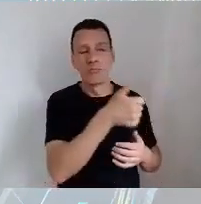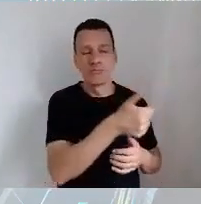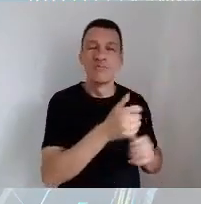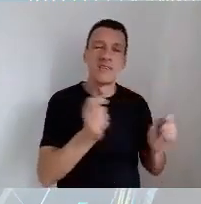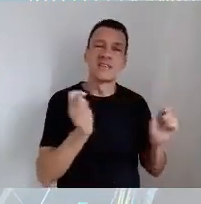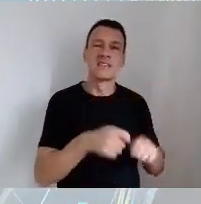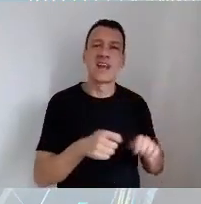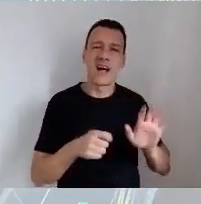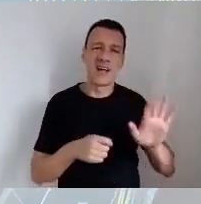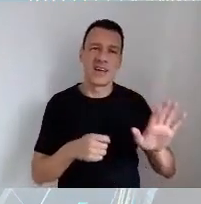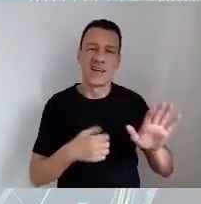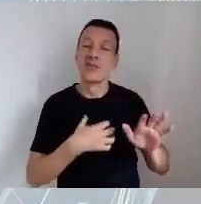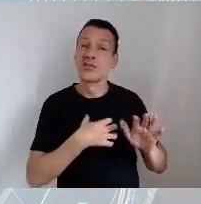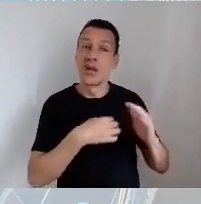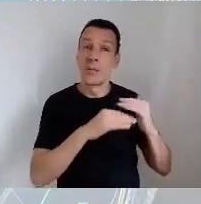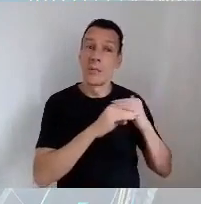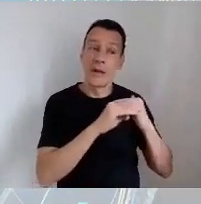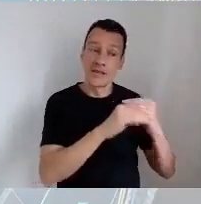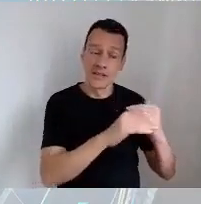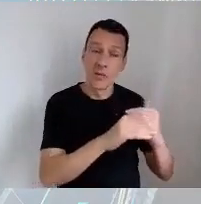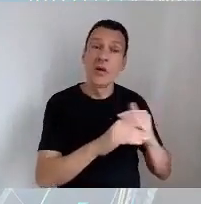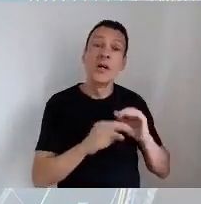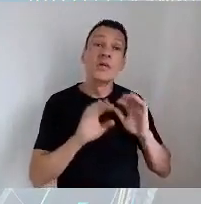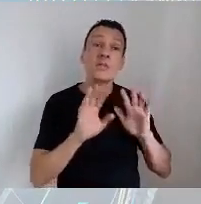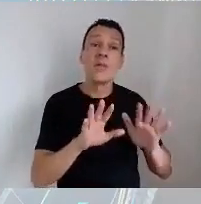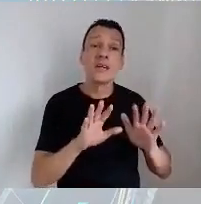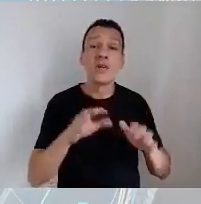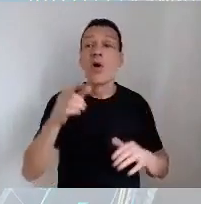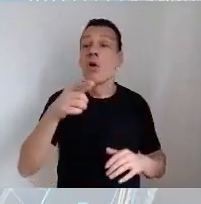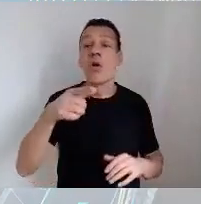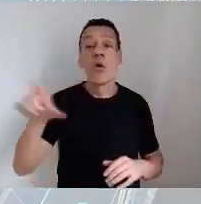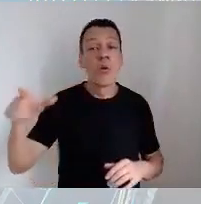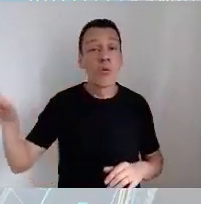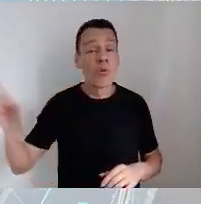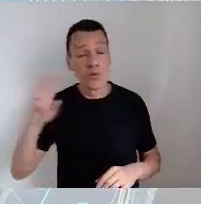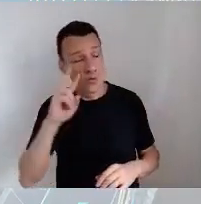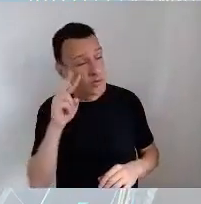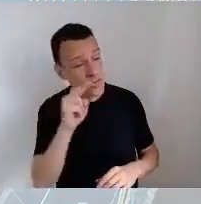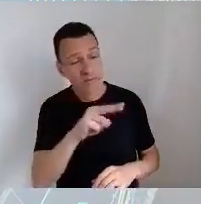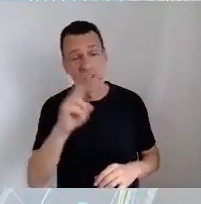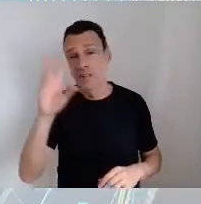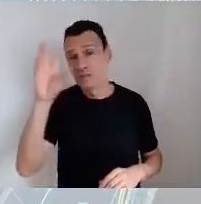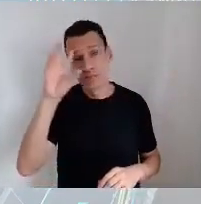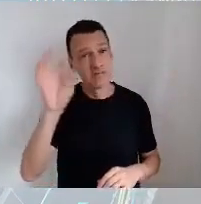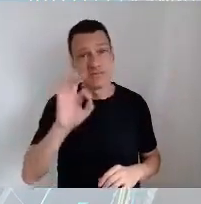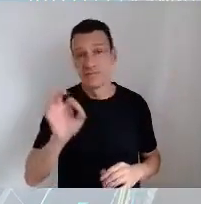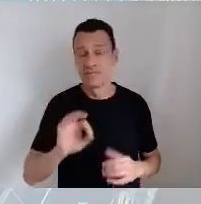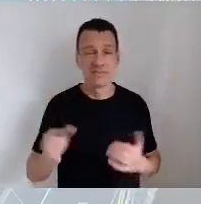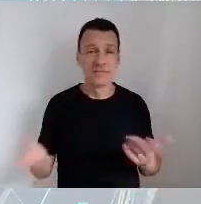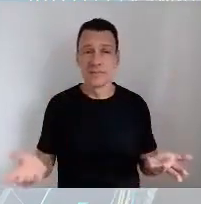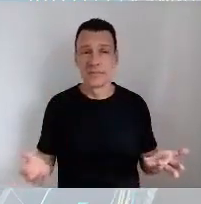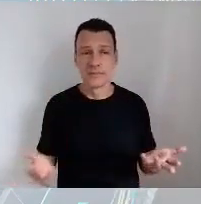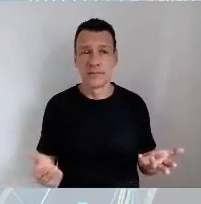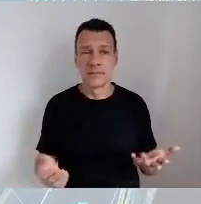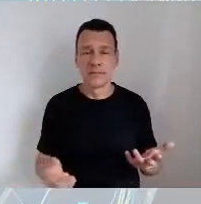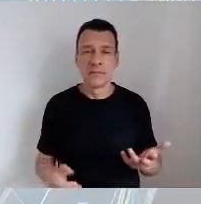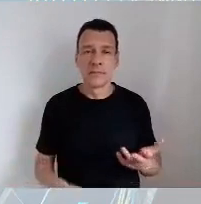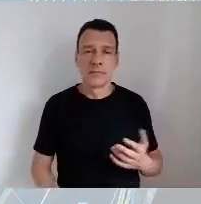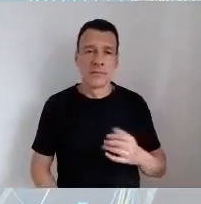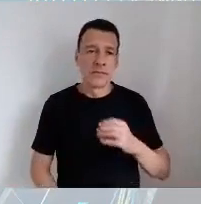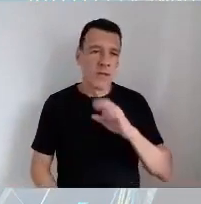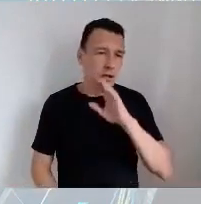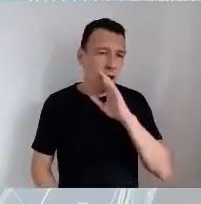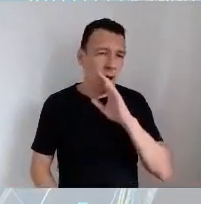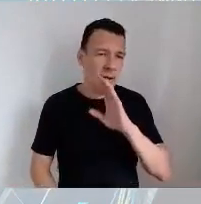só é evidente porque você está familiarizado gente injeção de dependência não tô e aqui entendam não tô advogando contra